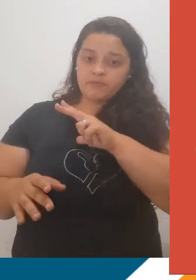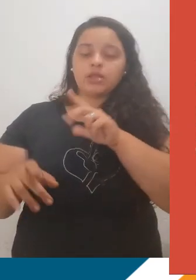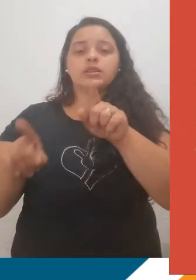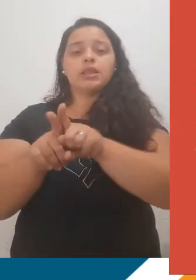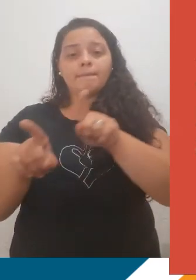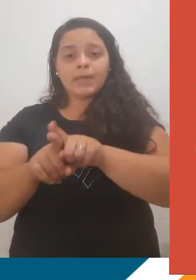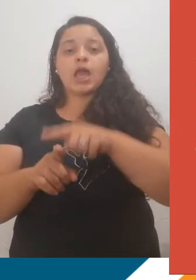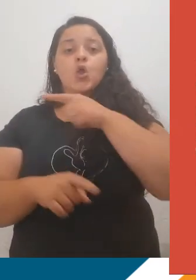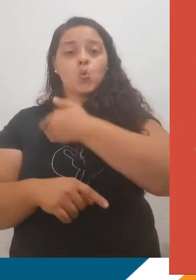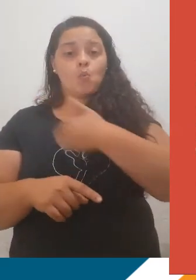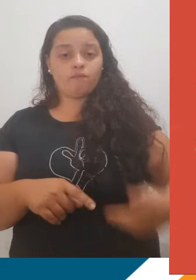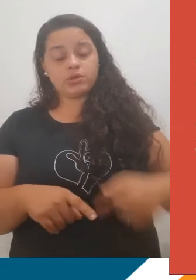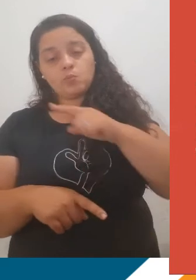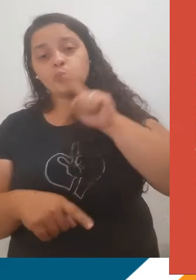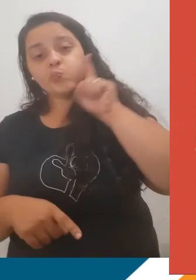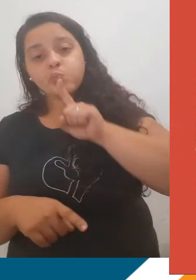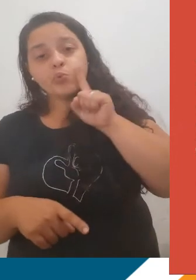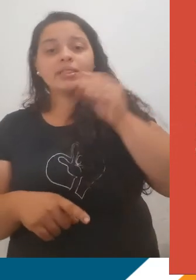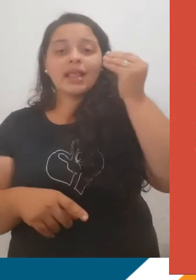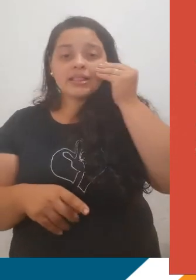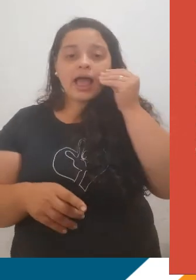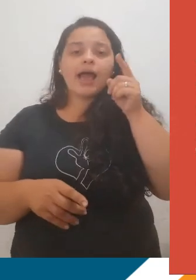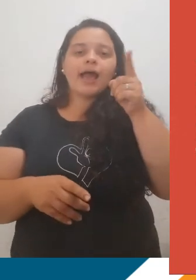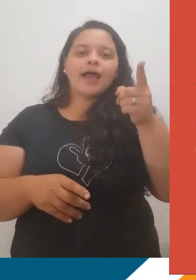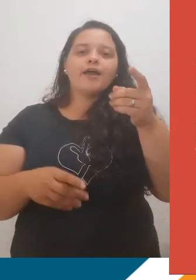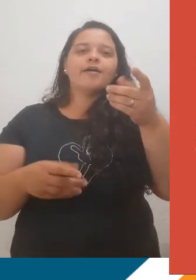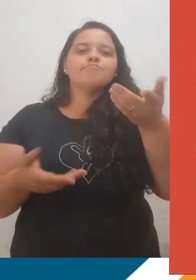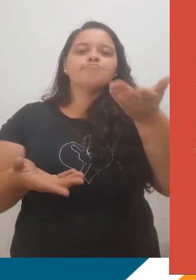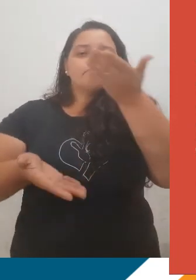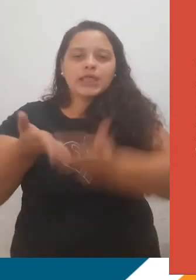Estados Unidos e tentava desestabilizar o governo do João Goulart.